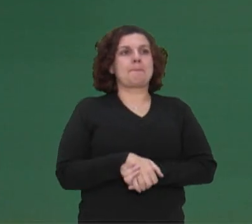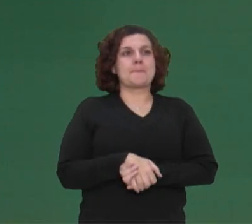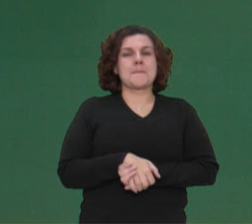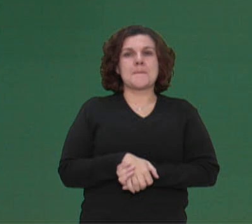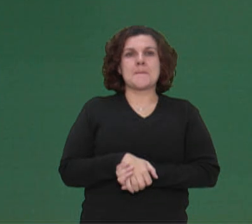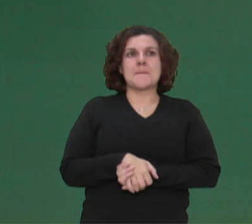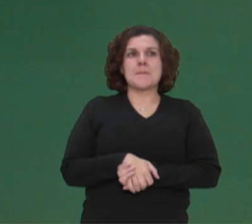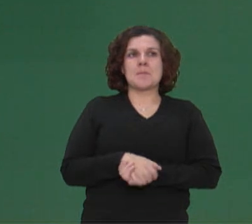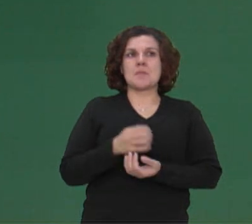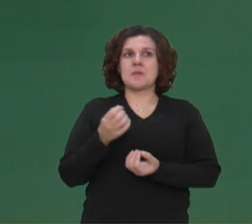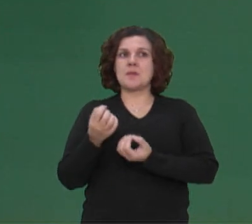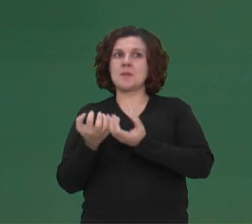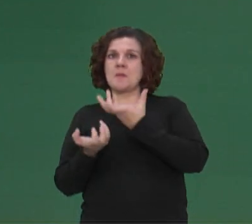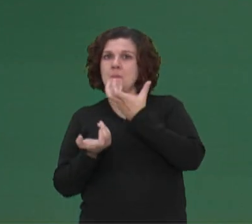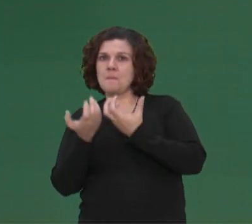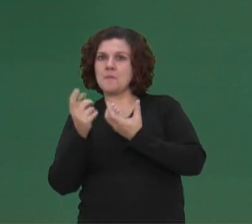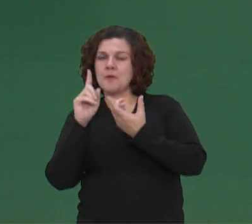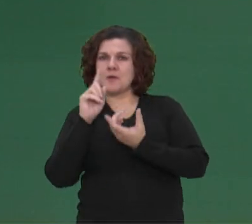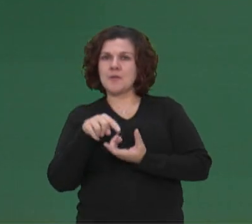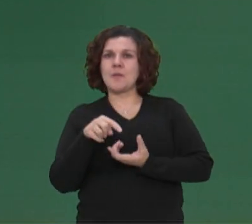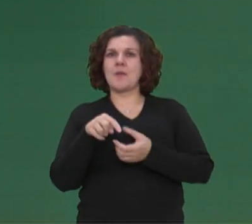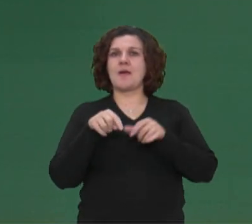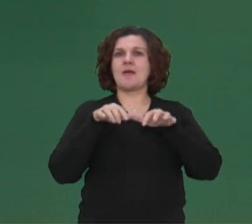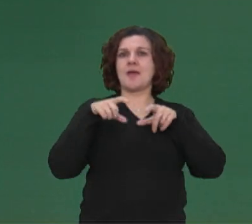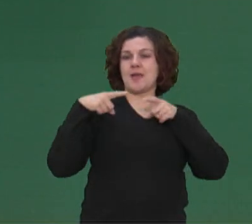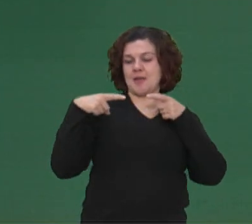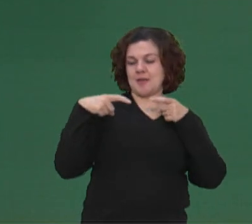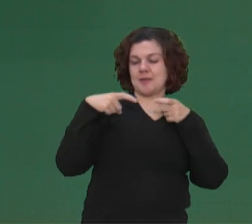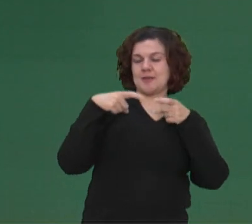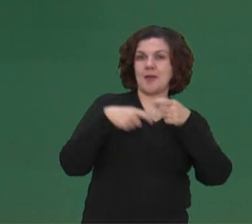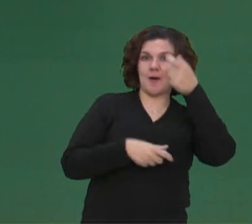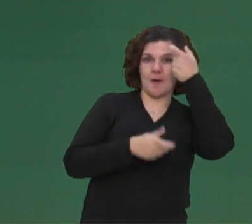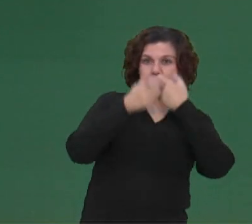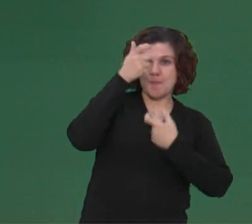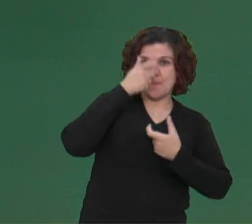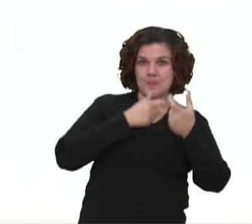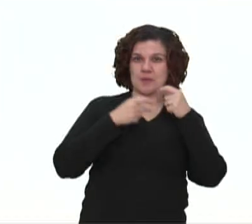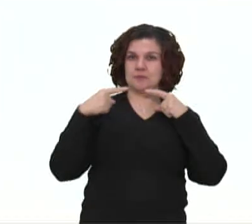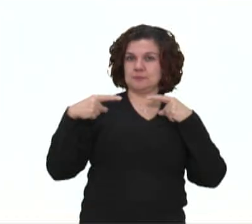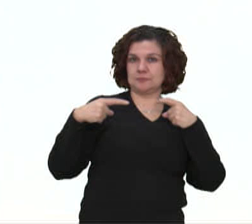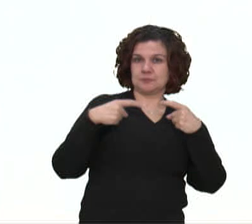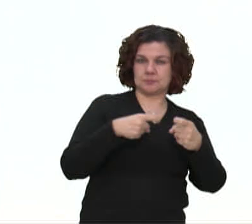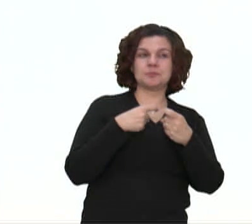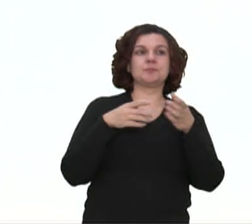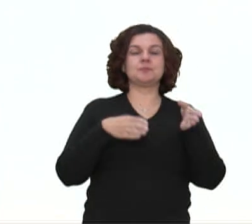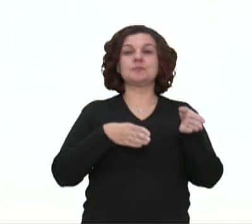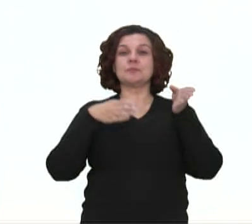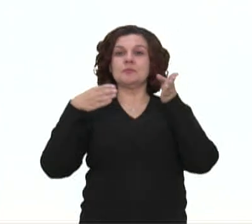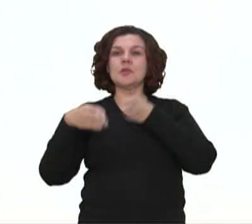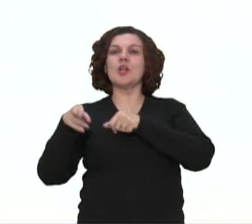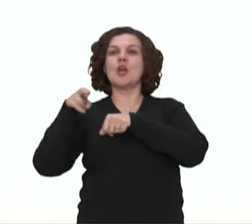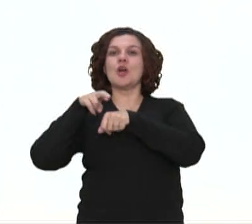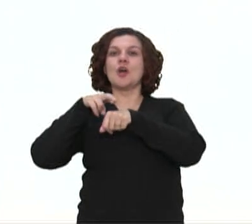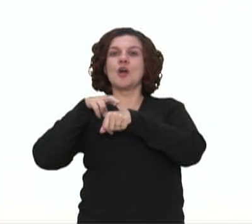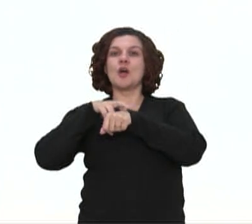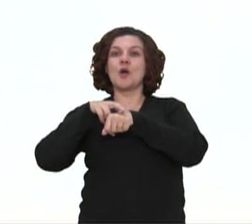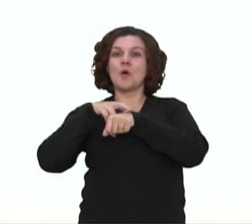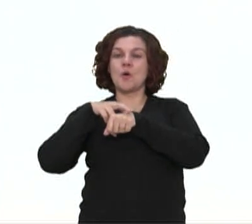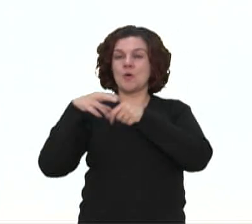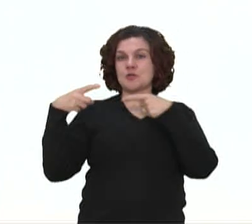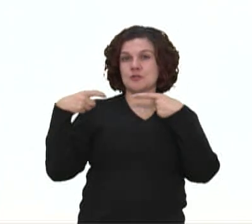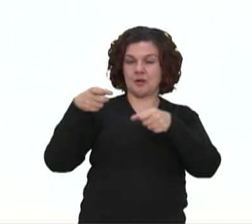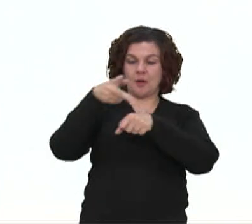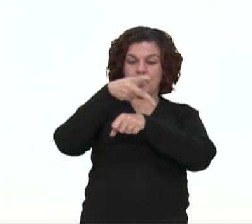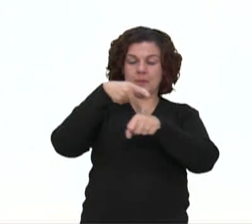um foguinho que é a guerra civil, em laranja, aí, um vermelho, né, e em roxo são as guerras entre as